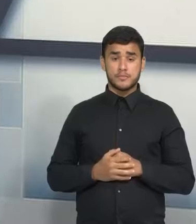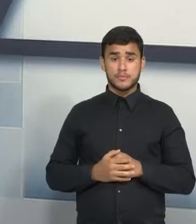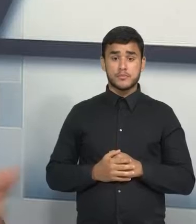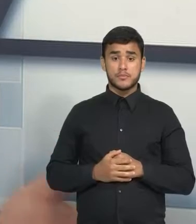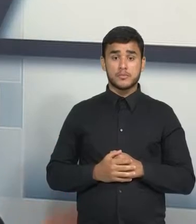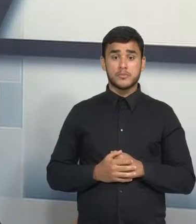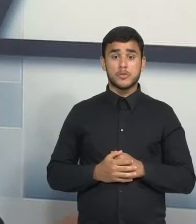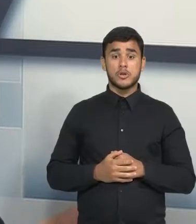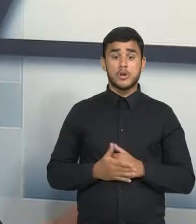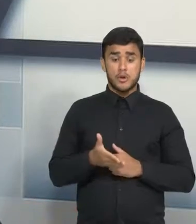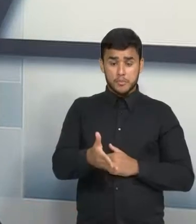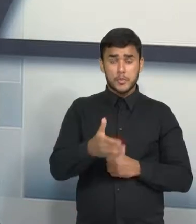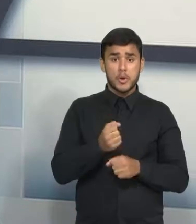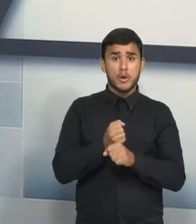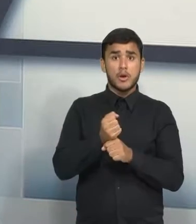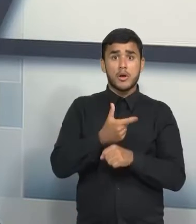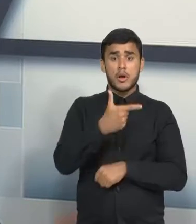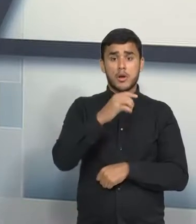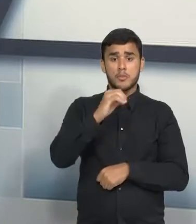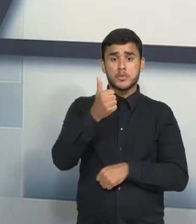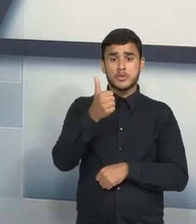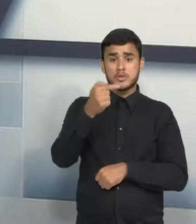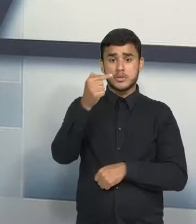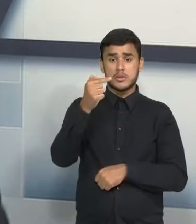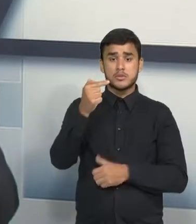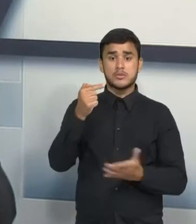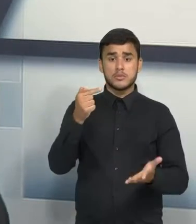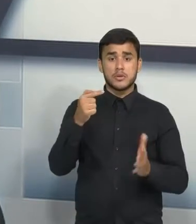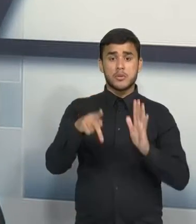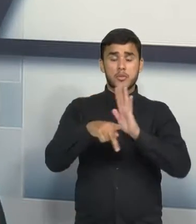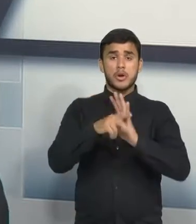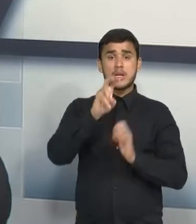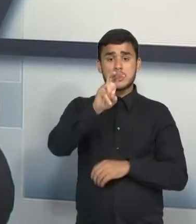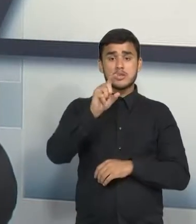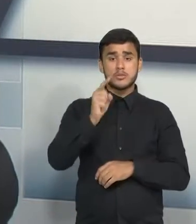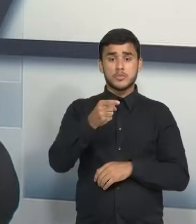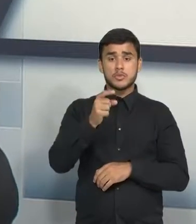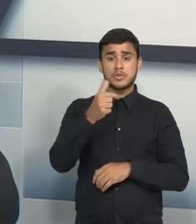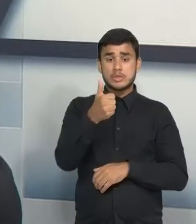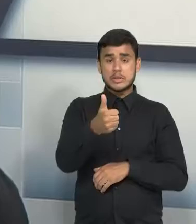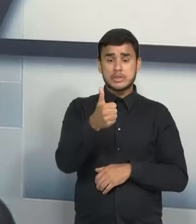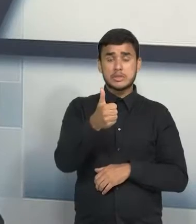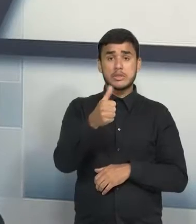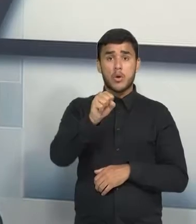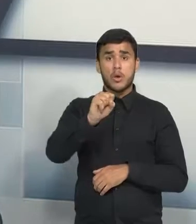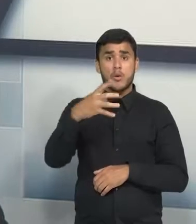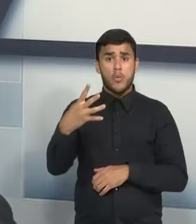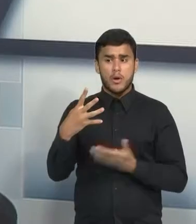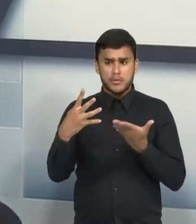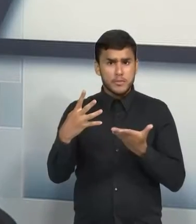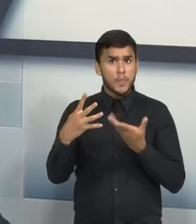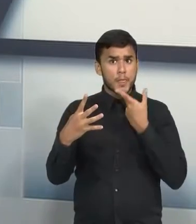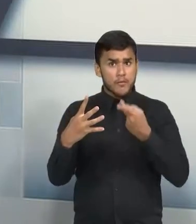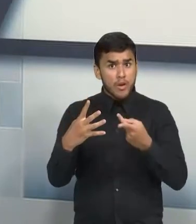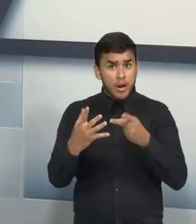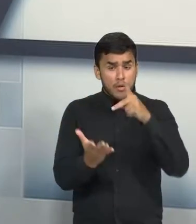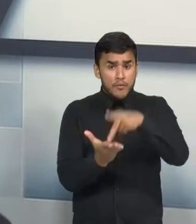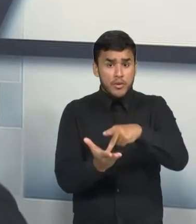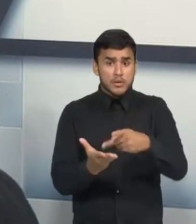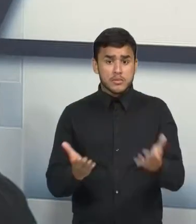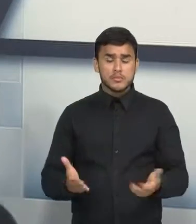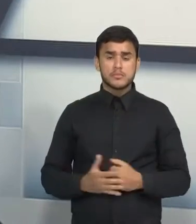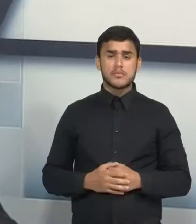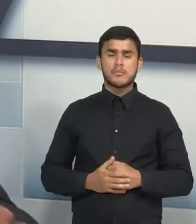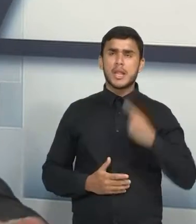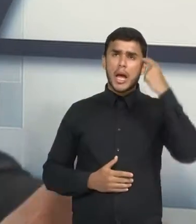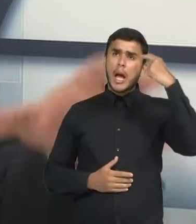com 5.000 assassinatos, 5.134. Eu trabalho com números, né? Eu acho que isso aqui é o fundamental. O que